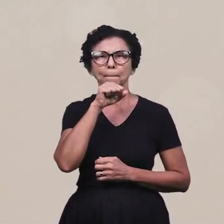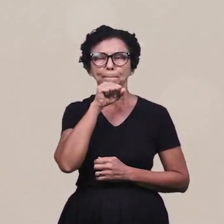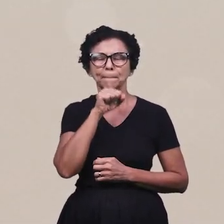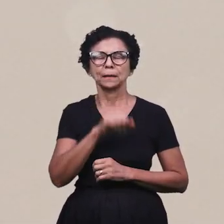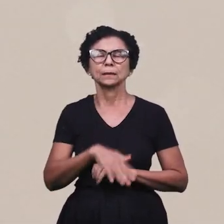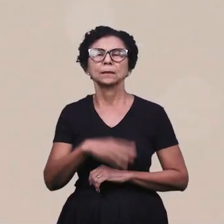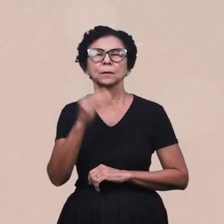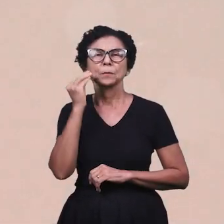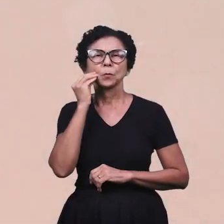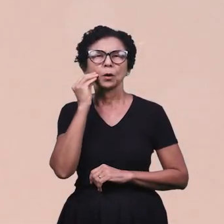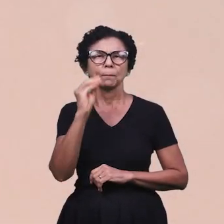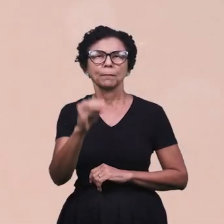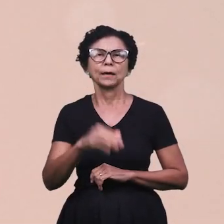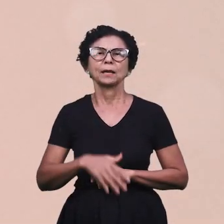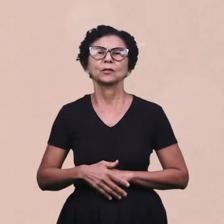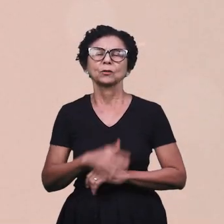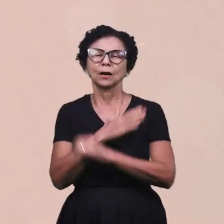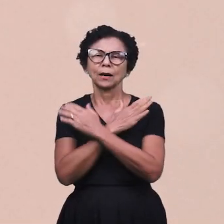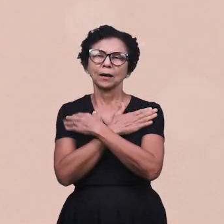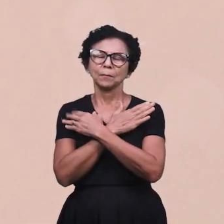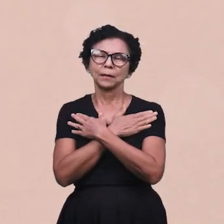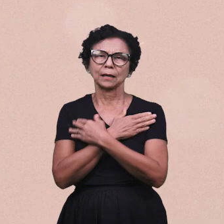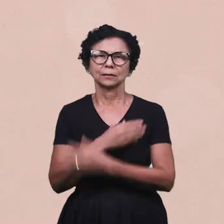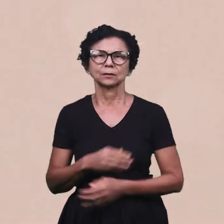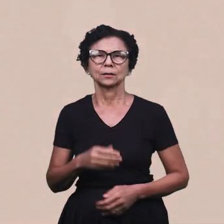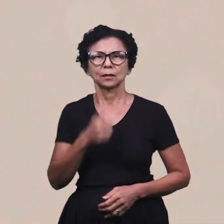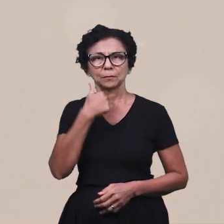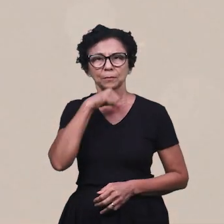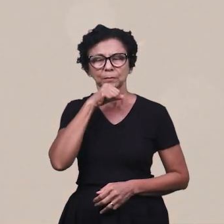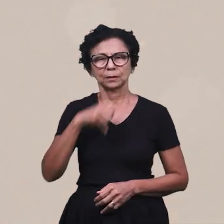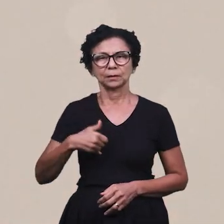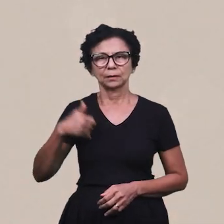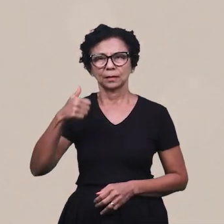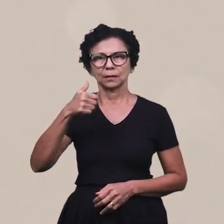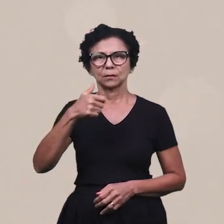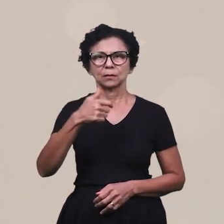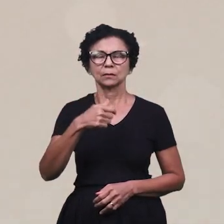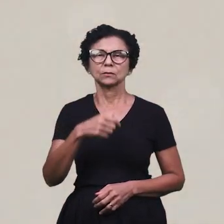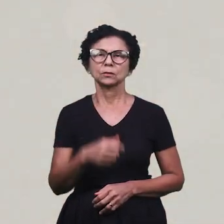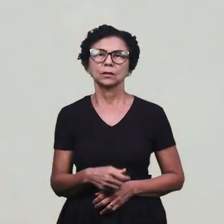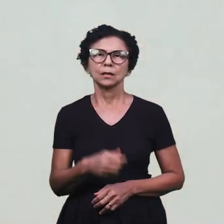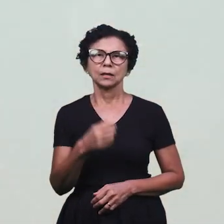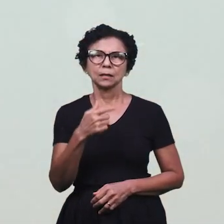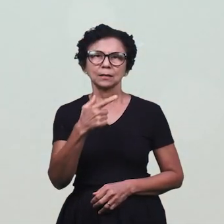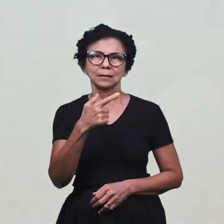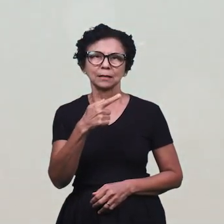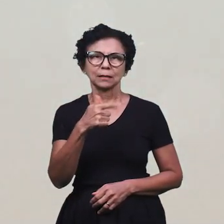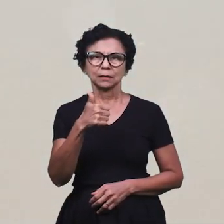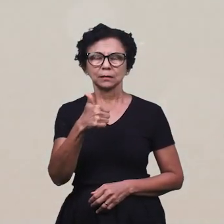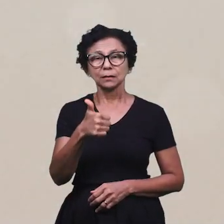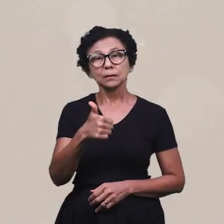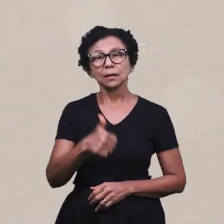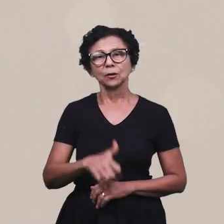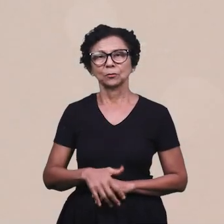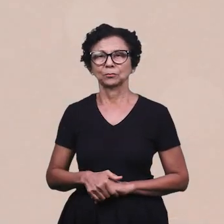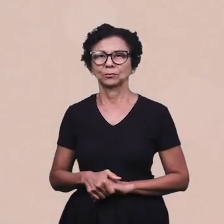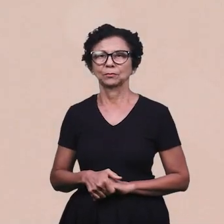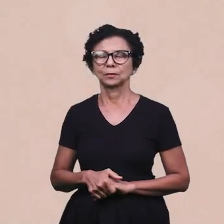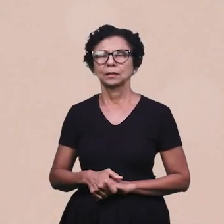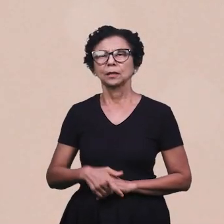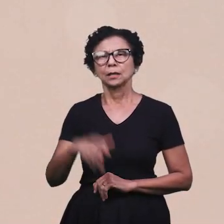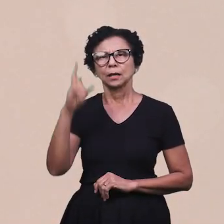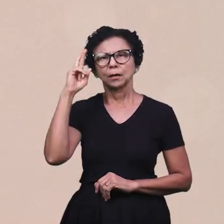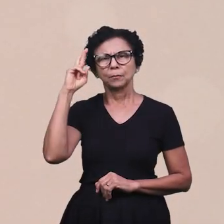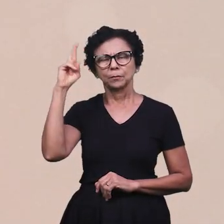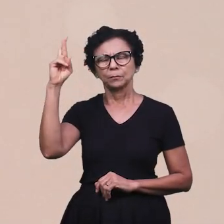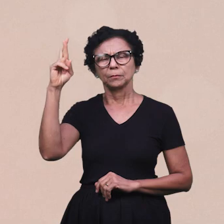chama Graça Sala. Minha mãe tem 71 anos. E eu gostaria de agradecê-la, porque foi por meio da minha mãe que eu conheci ao Senhor